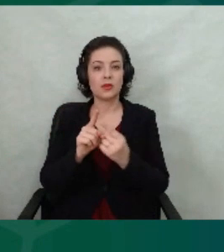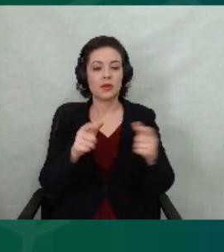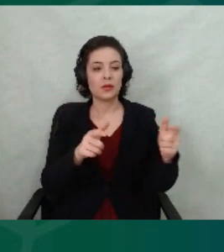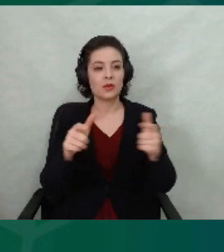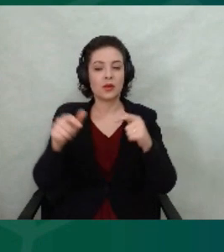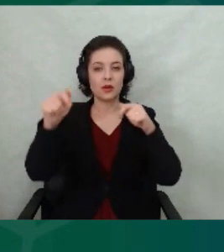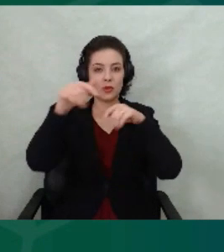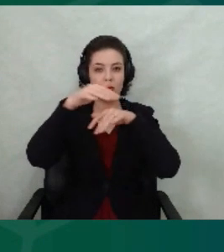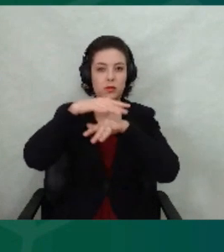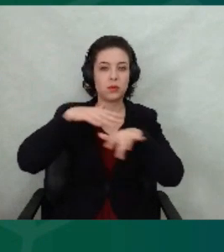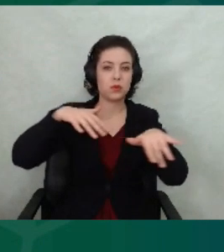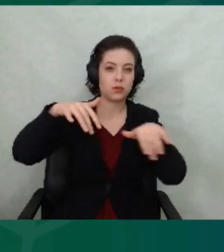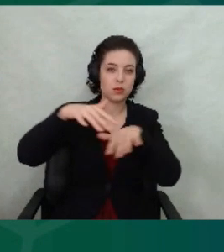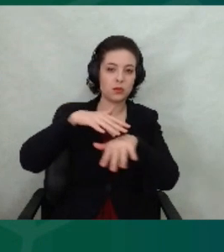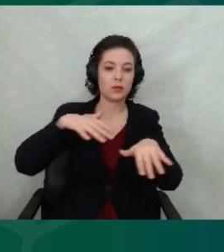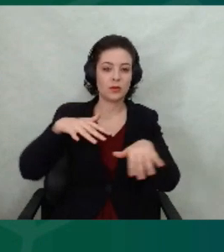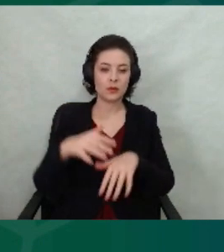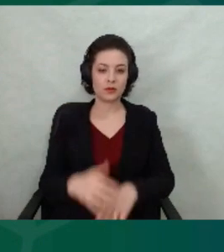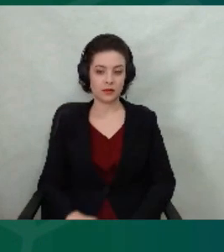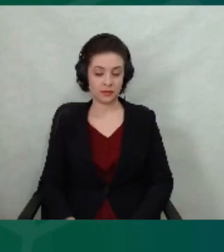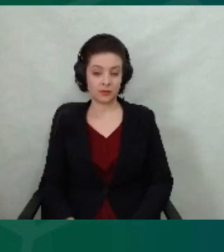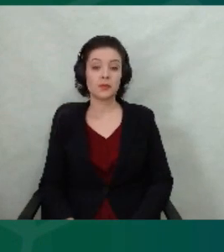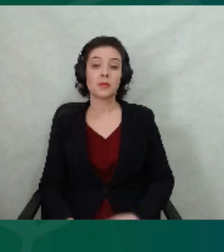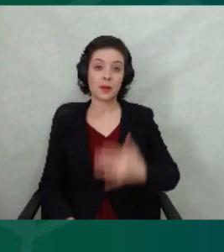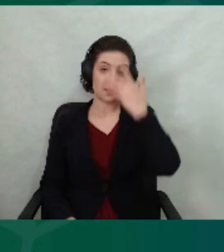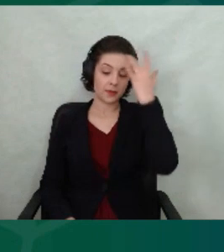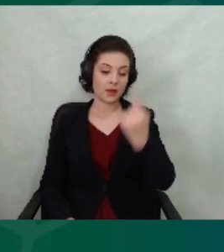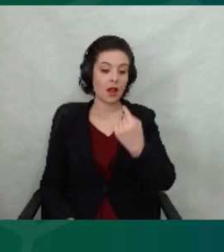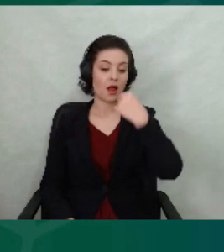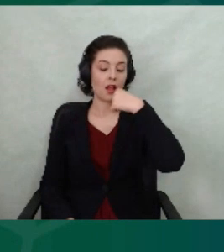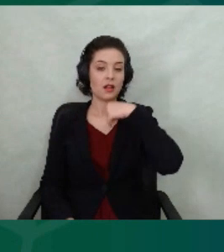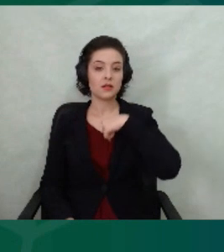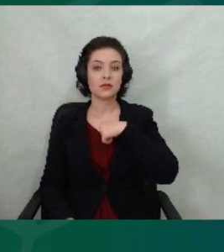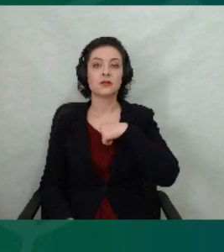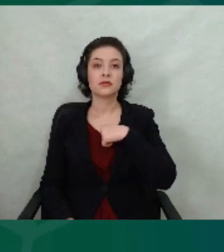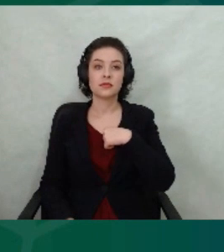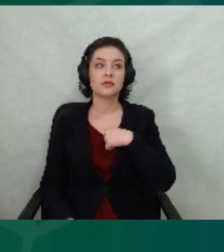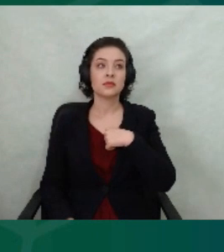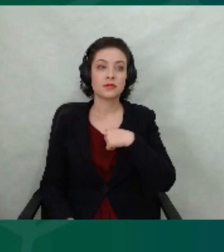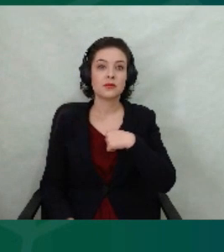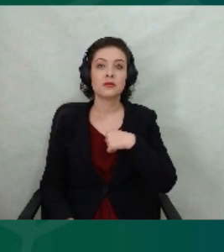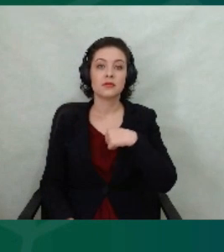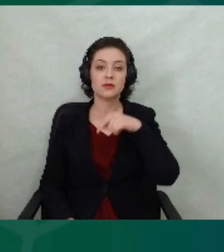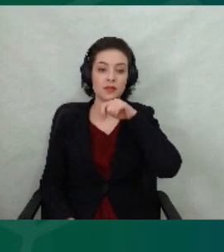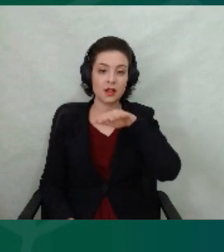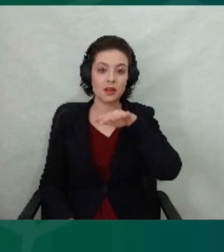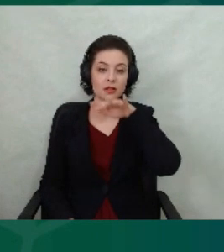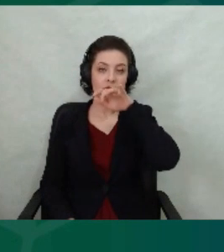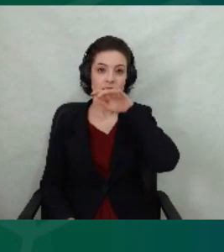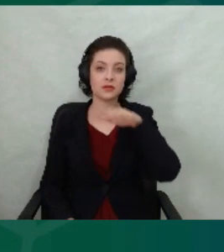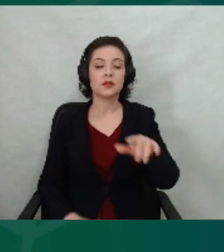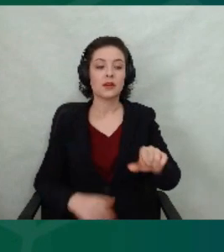hospitalar, quando o paciente ele é entubado, é extubado, vai fazer a coleta do material